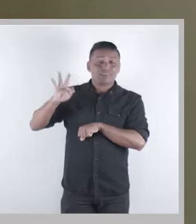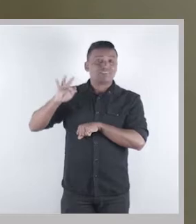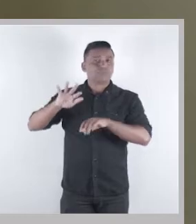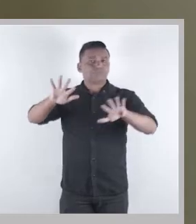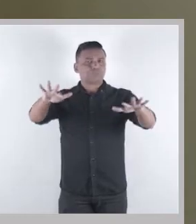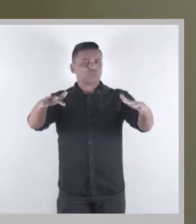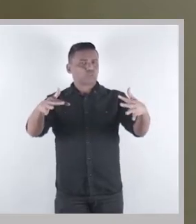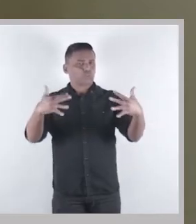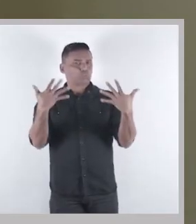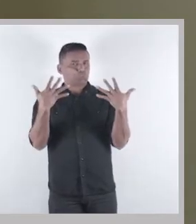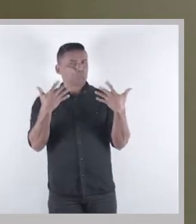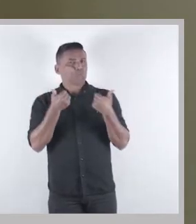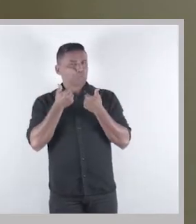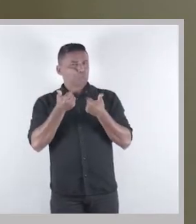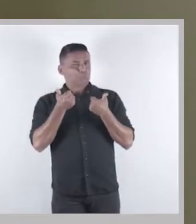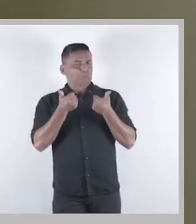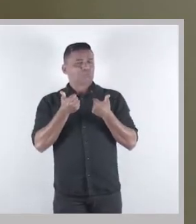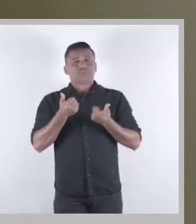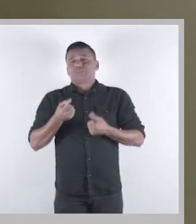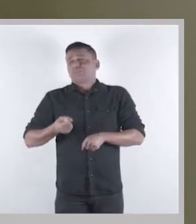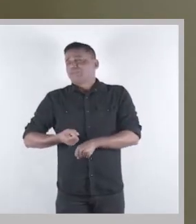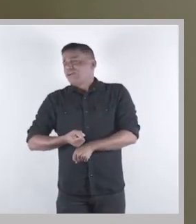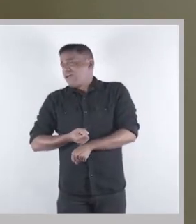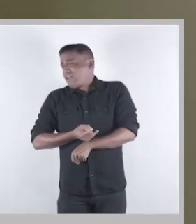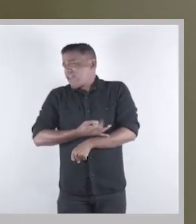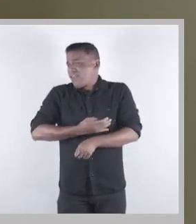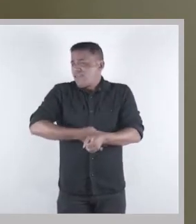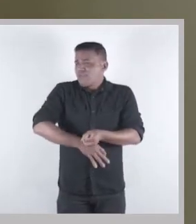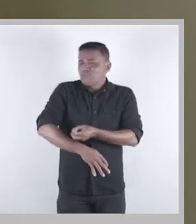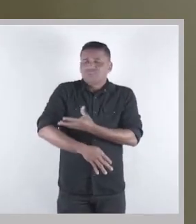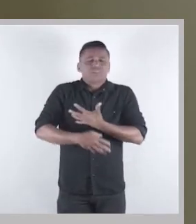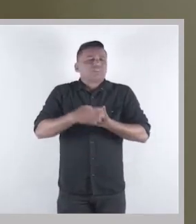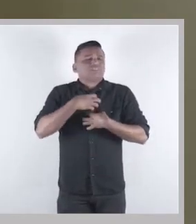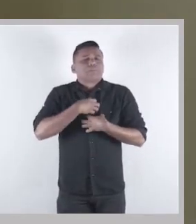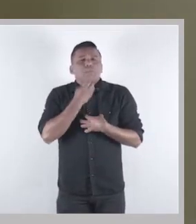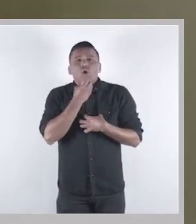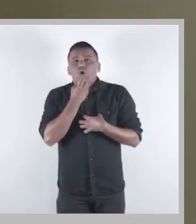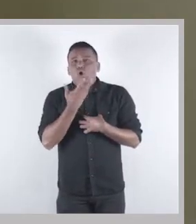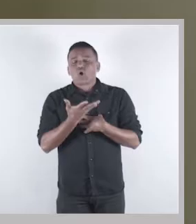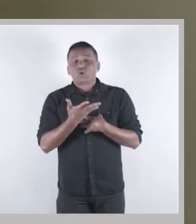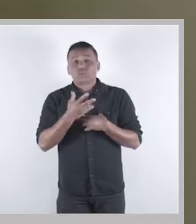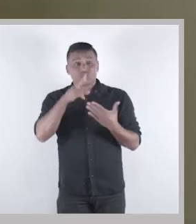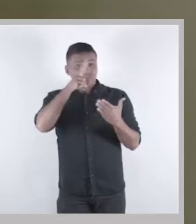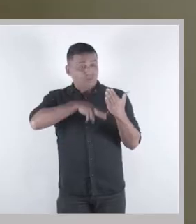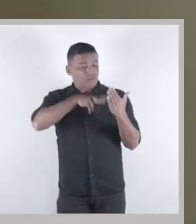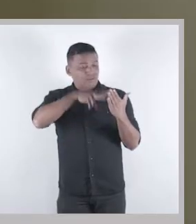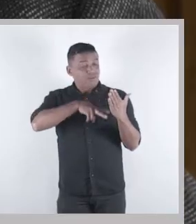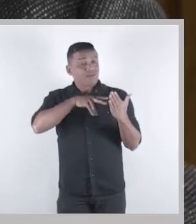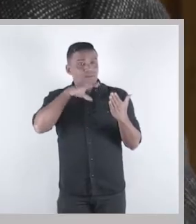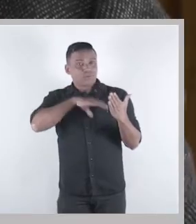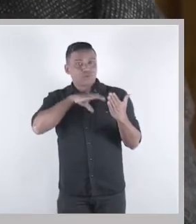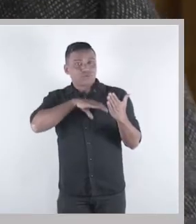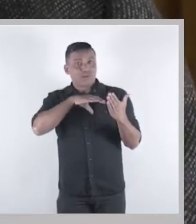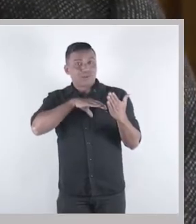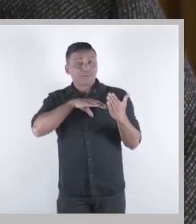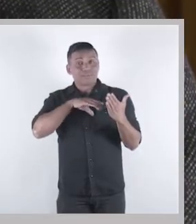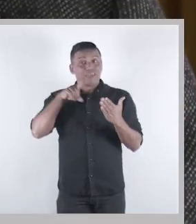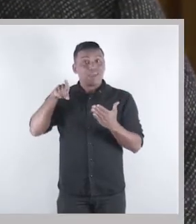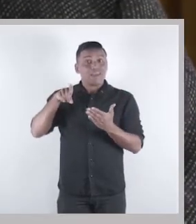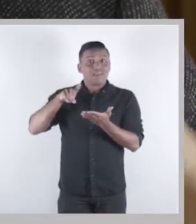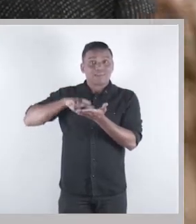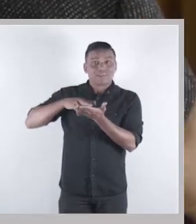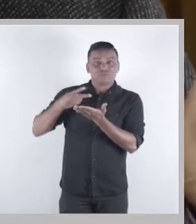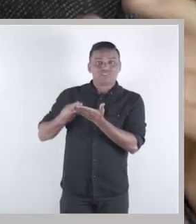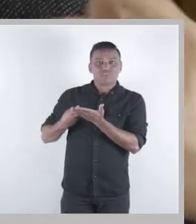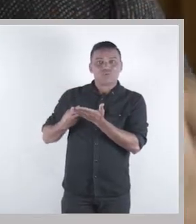boa se você ler assim quando eu li ninguém entendeu né em português mas quando ele leu você ver a reação das pessoas é e